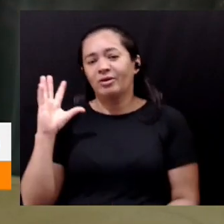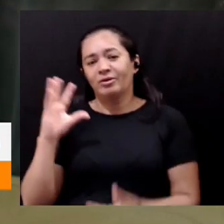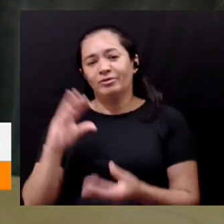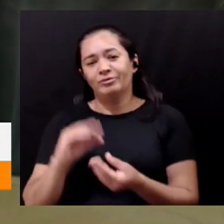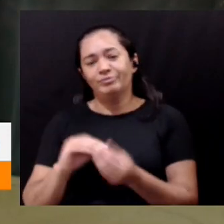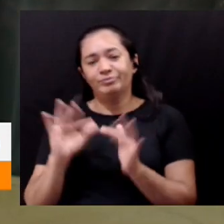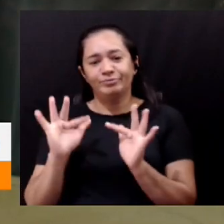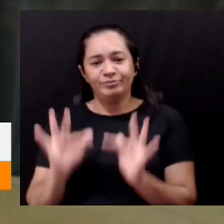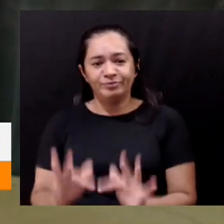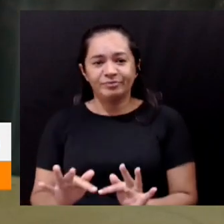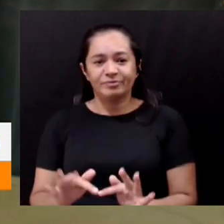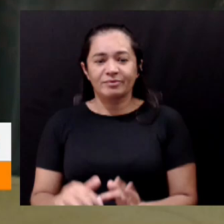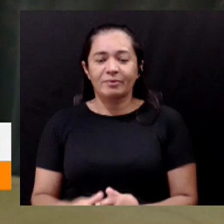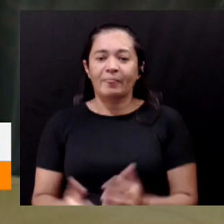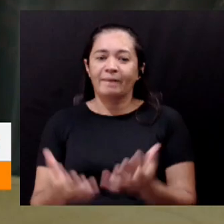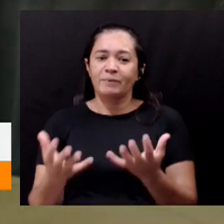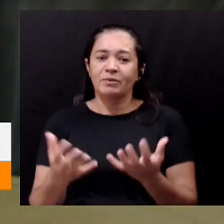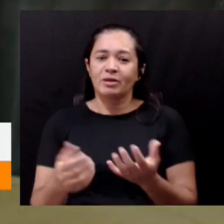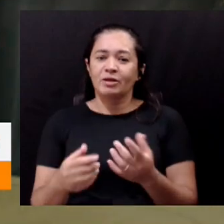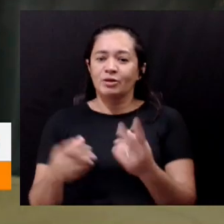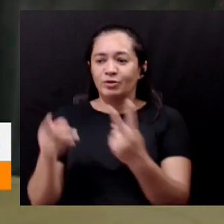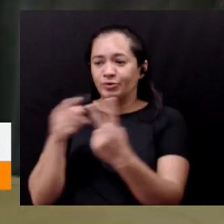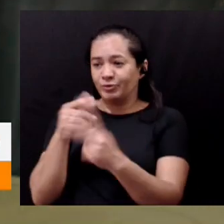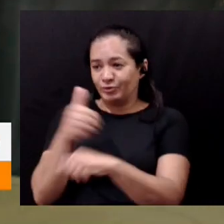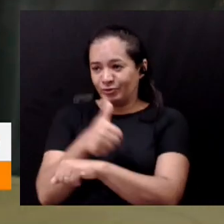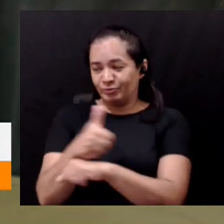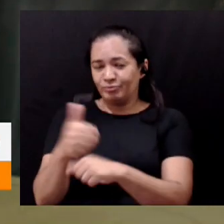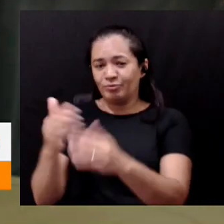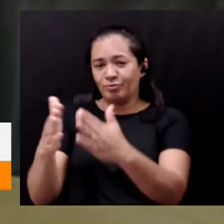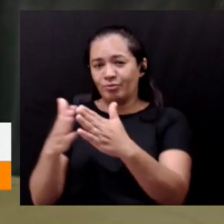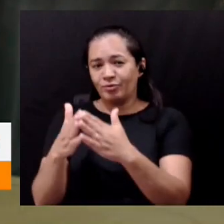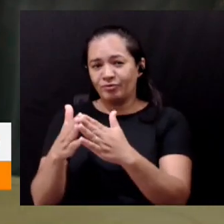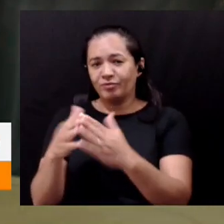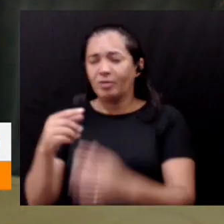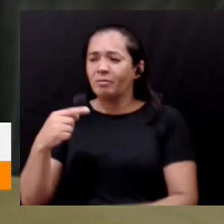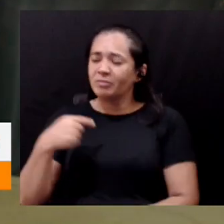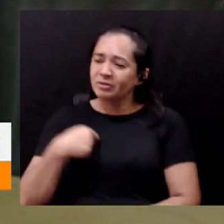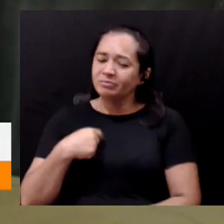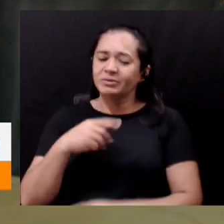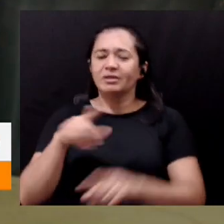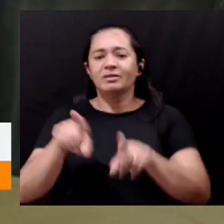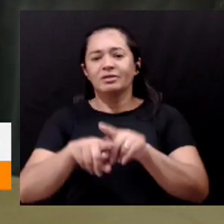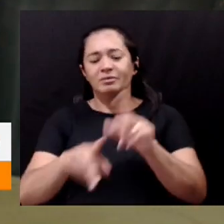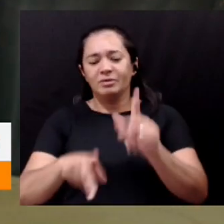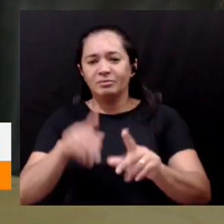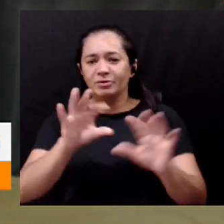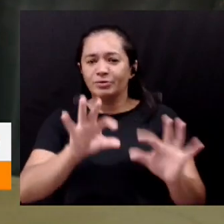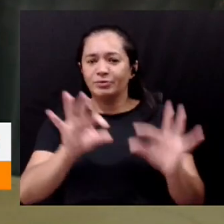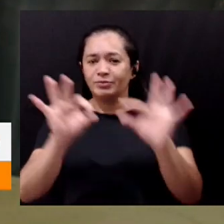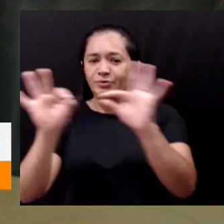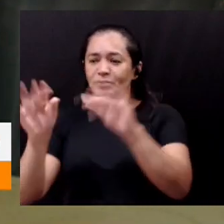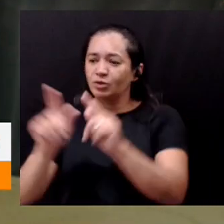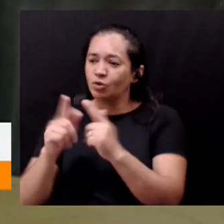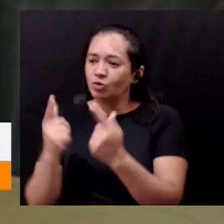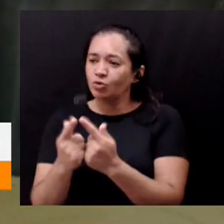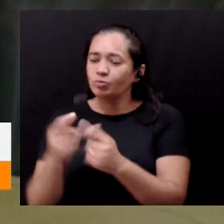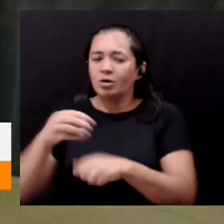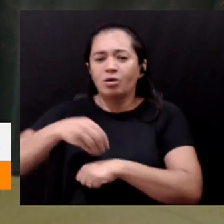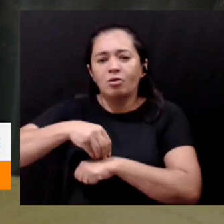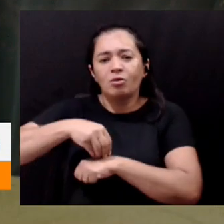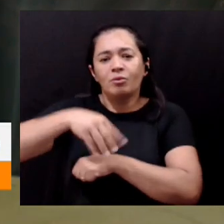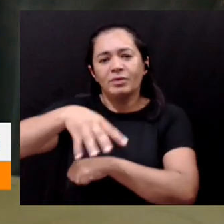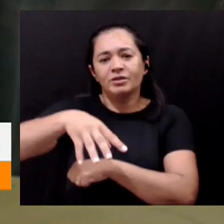que vocês, profissionais, deixasse para mim, para os nossos telespectadores, para a nossa equipe, uma dica, né, para a